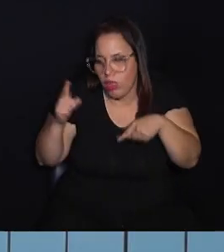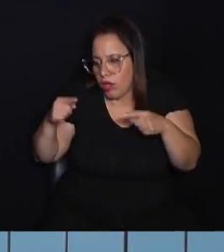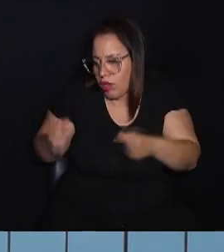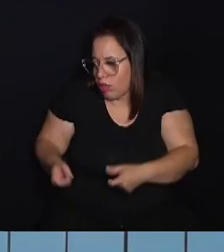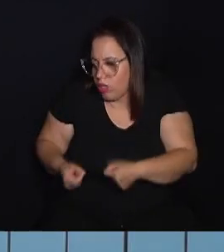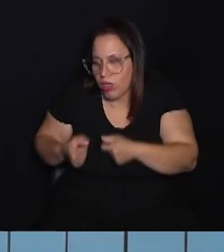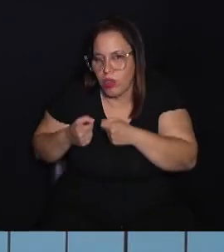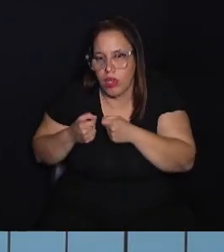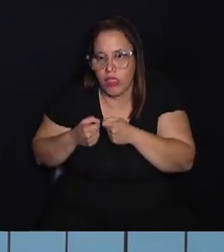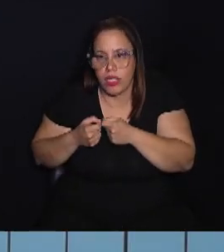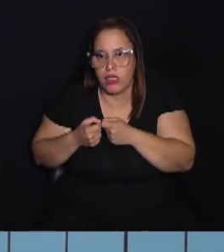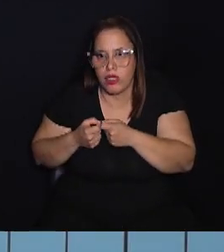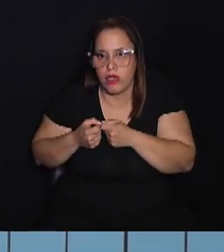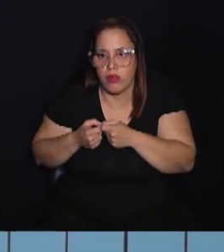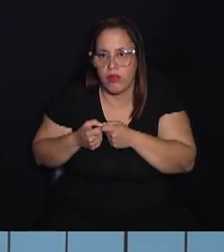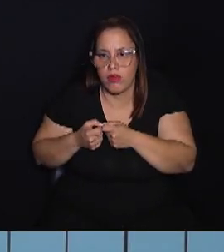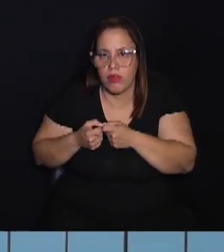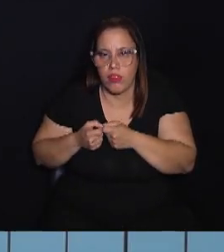de mamas?